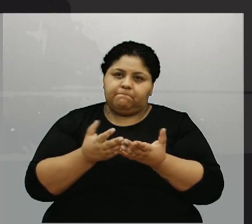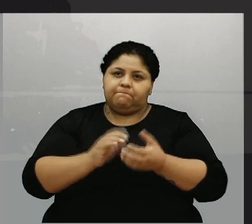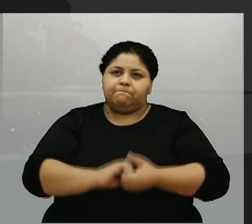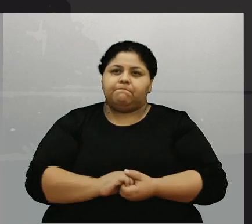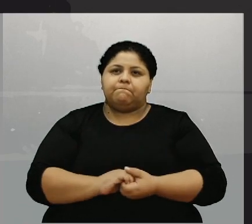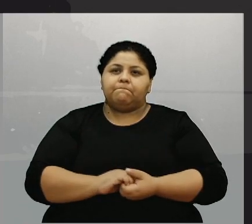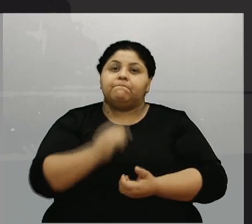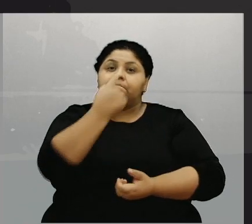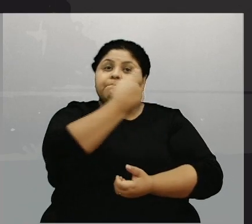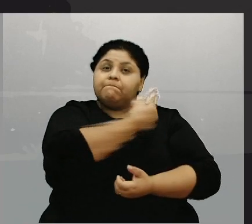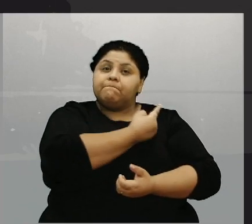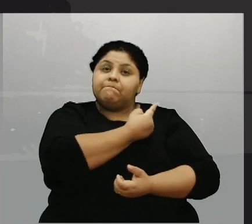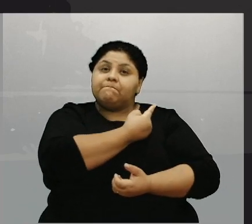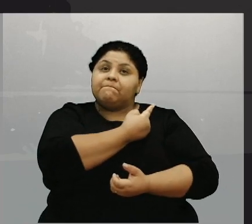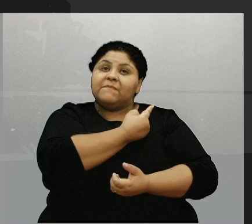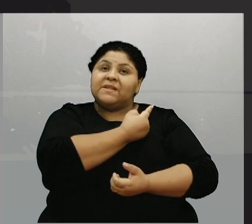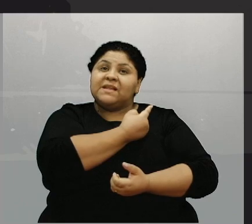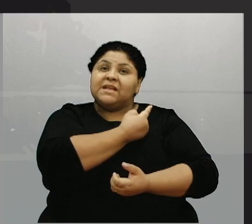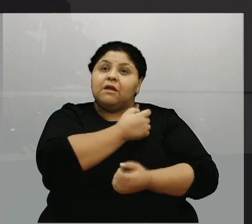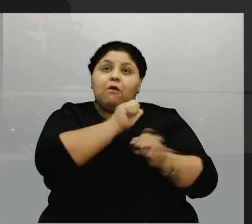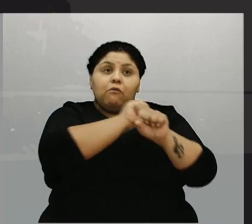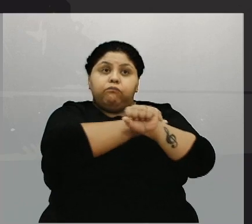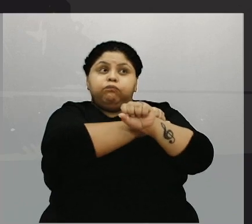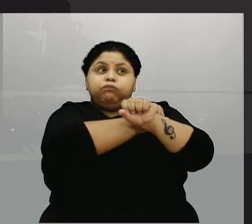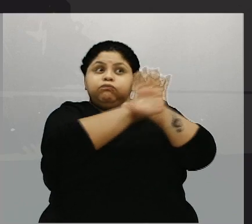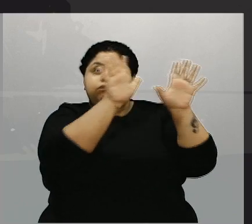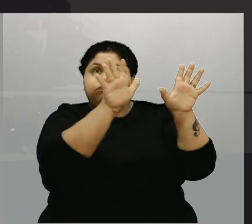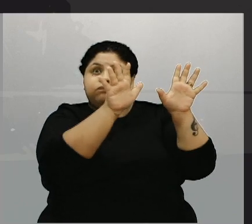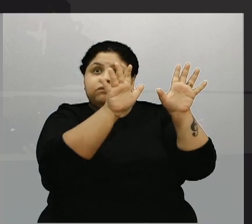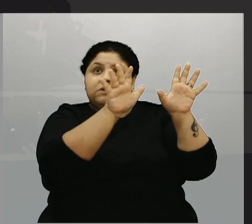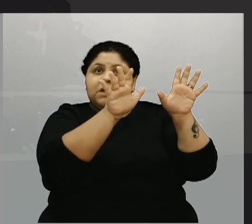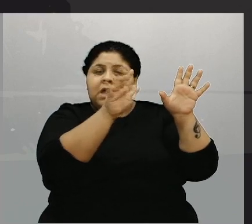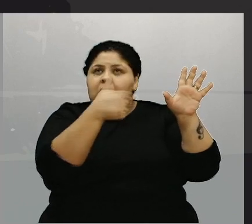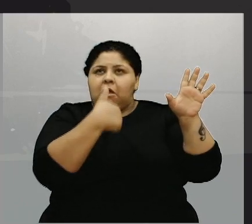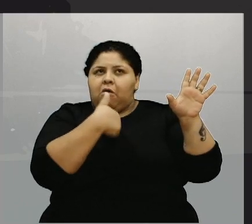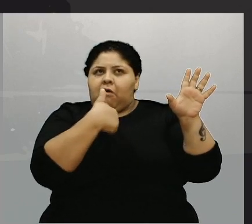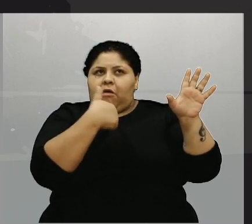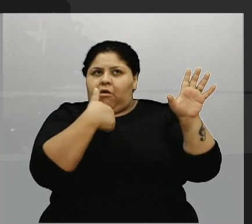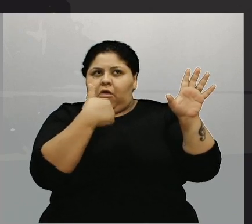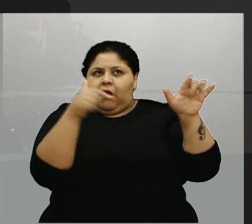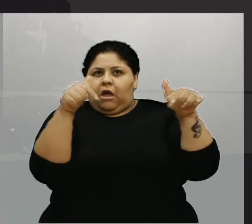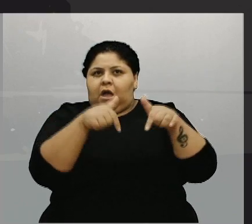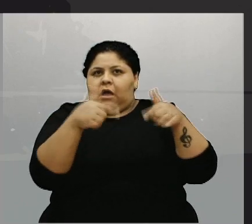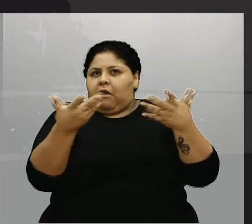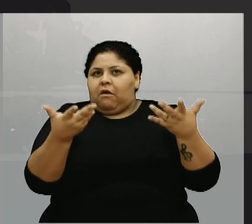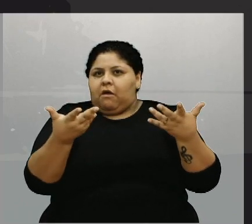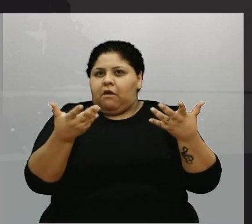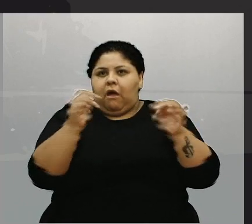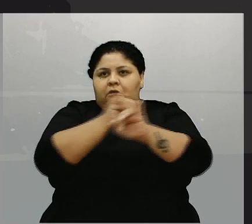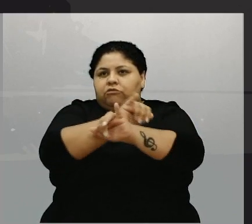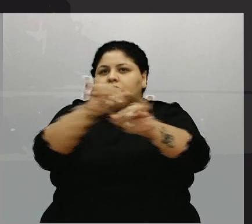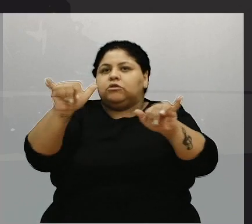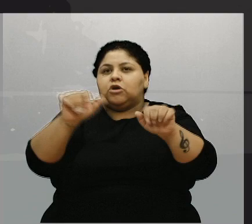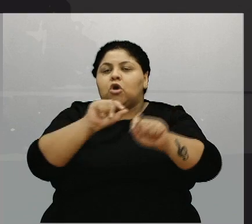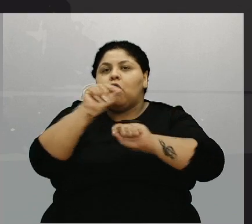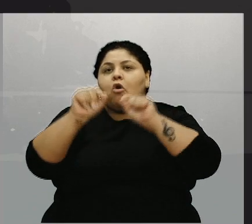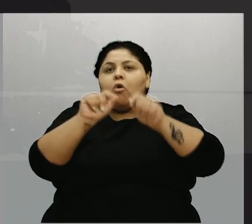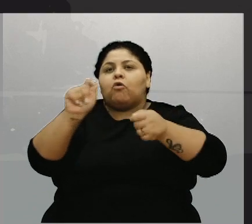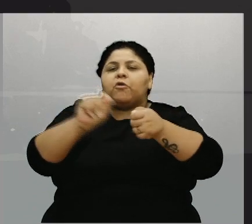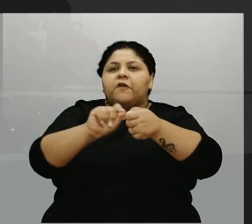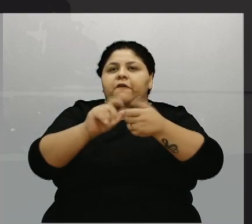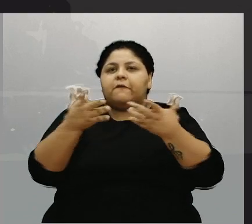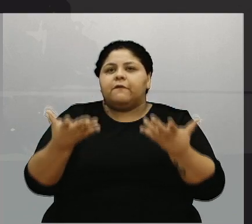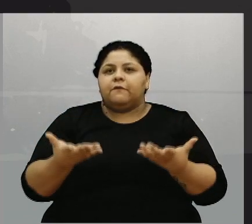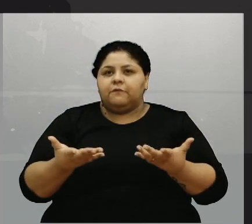Isso aqui é mais em nível de esclarecimento mesmo. Eu não vou aqui divulgar o que tem sido